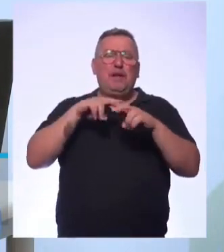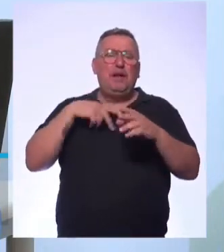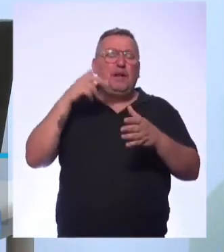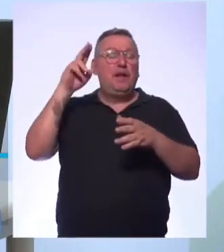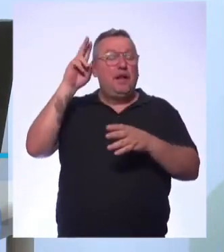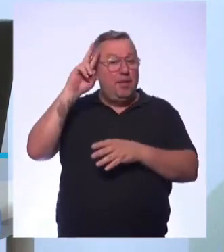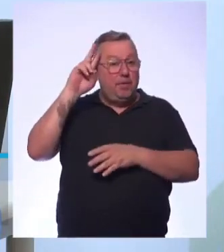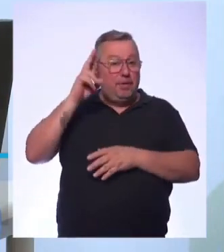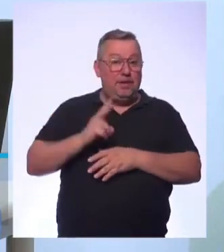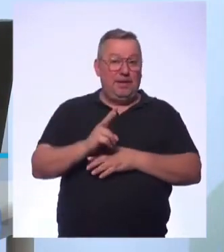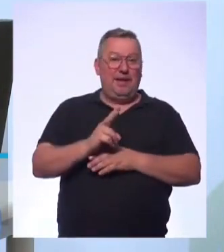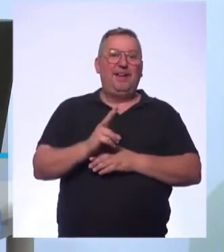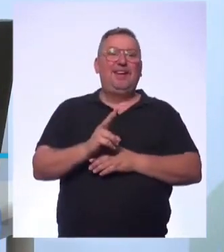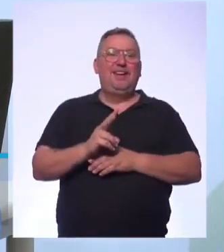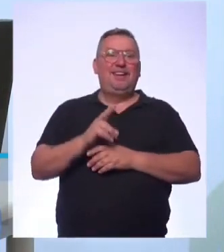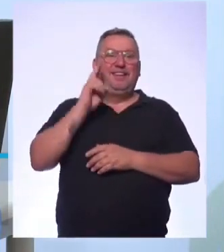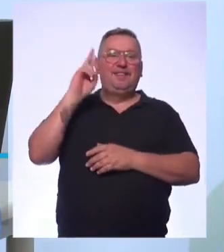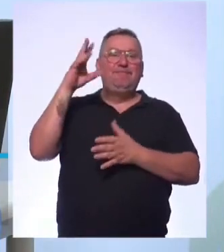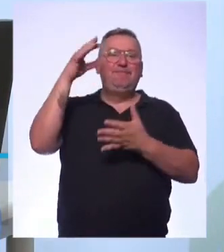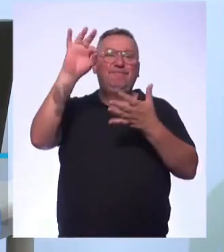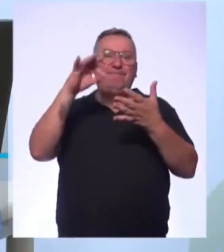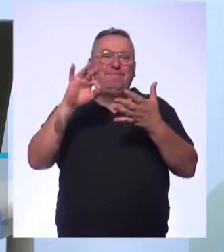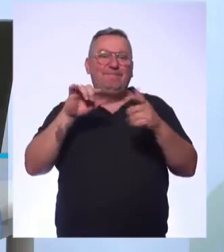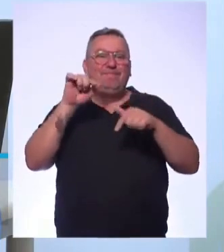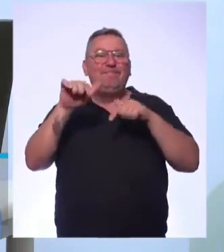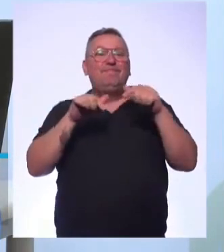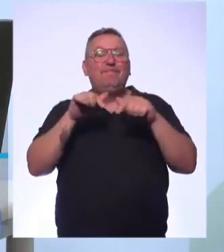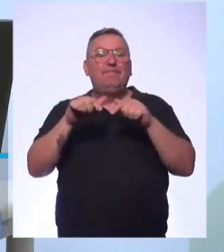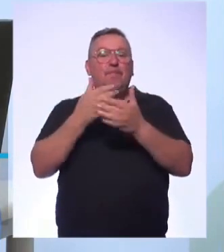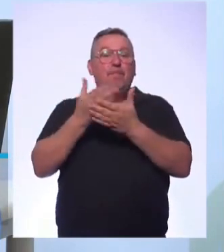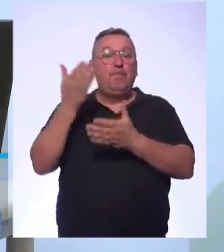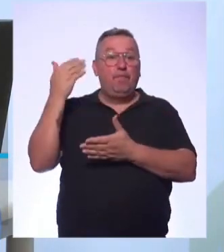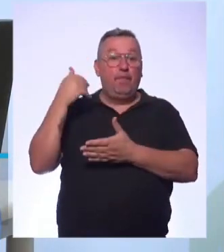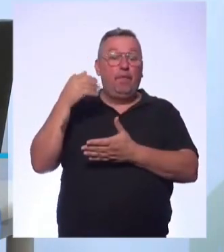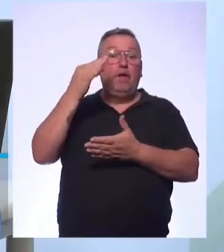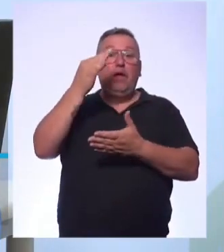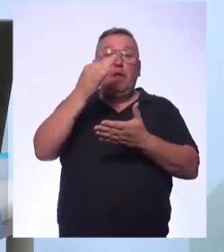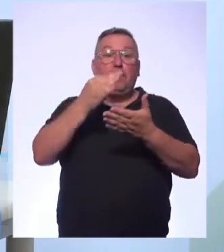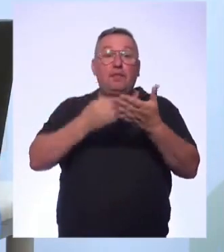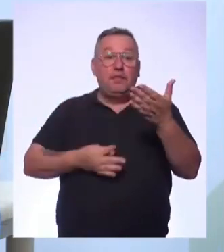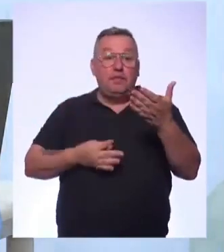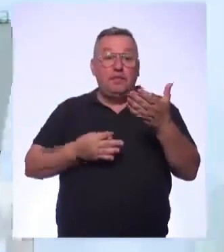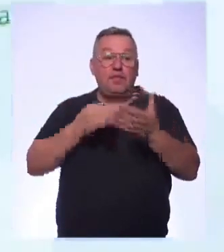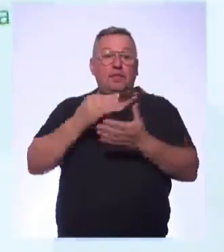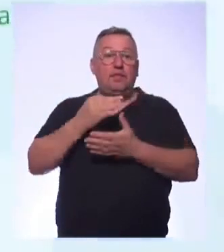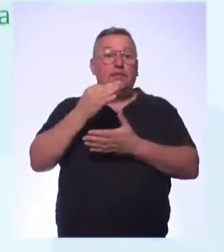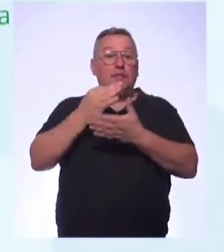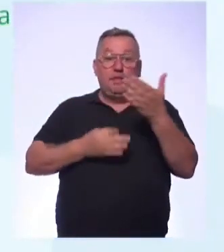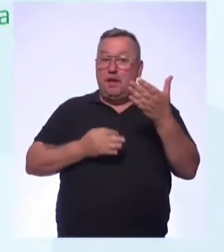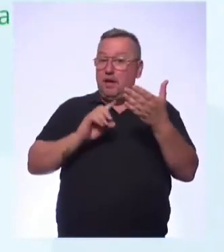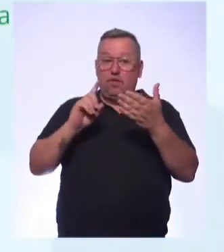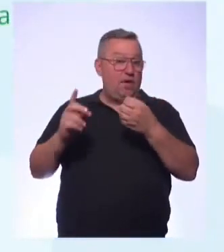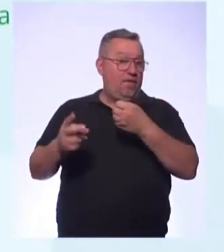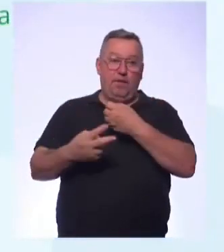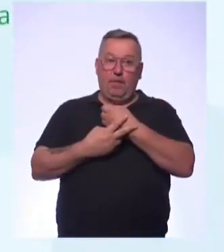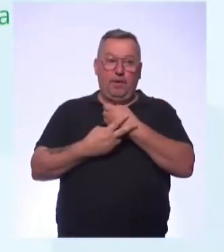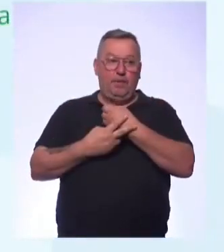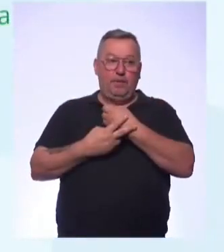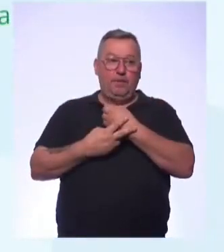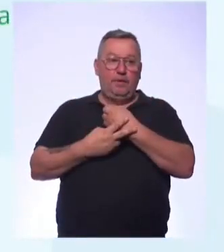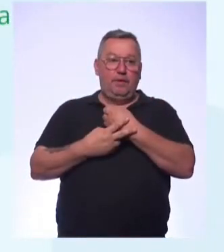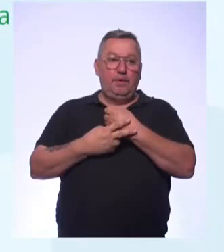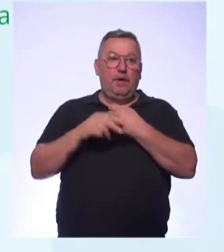retomando sempre. Então, vamos lá, verificando aqui o que a gente trabalhou. Texto não verbal, pode colocar na tela a resposta. Texto não